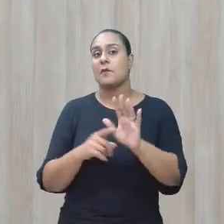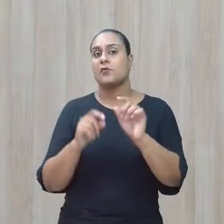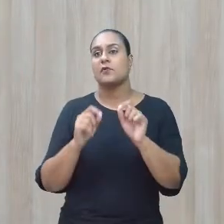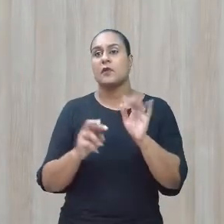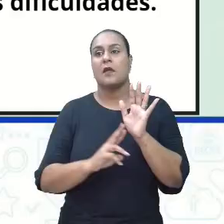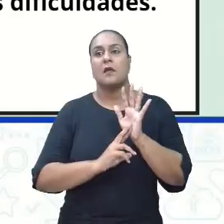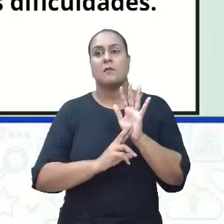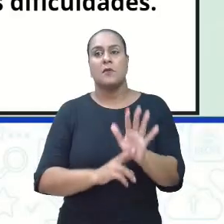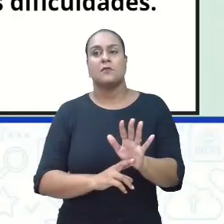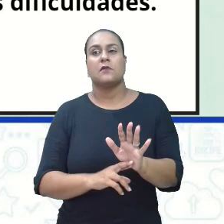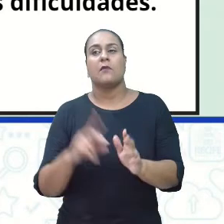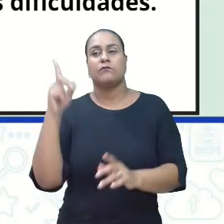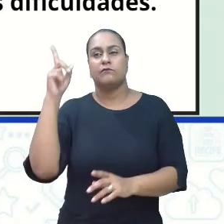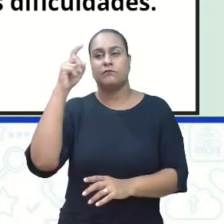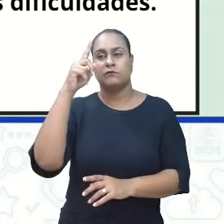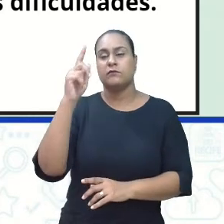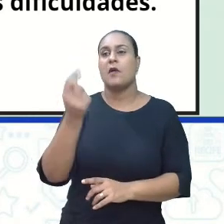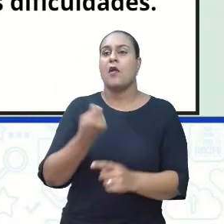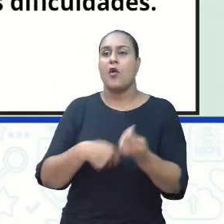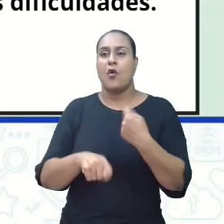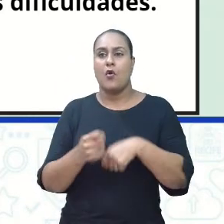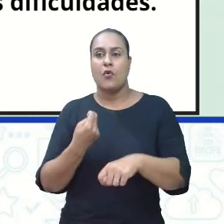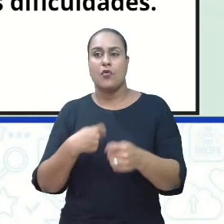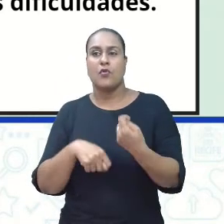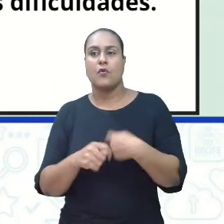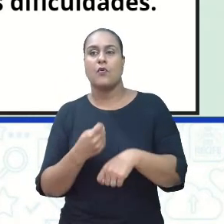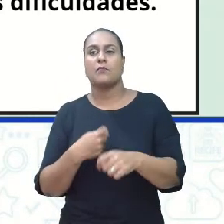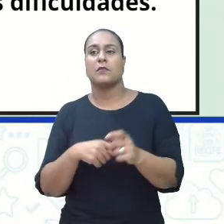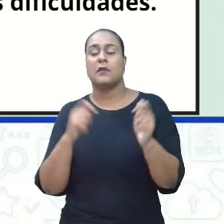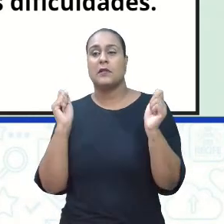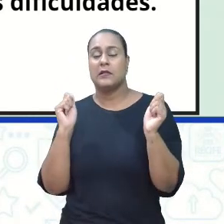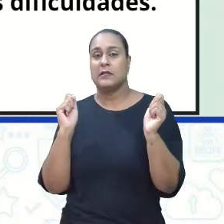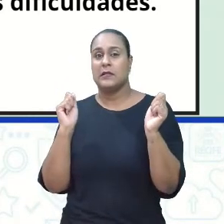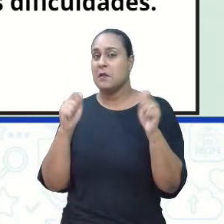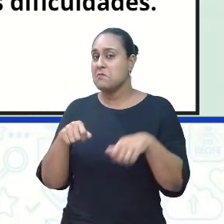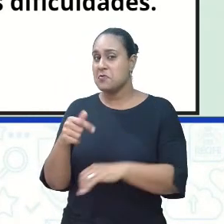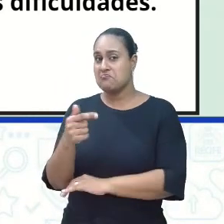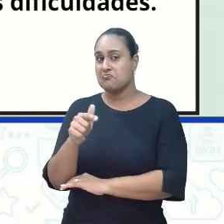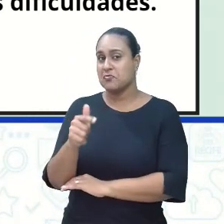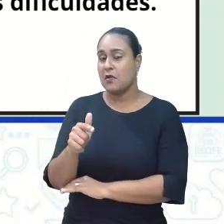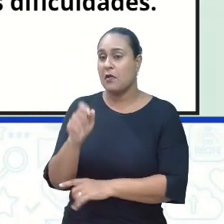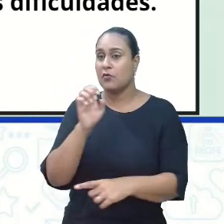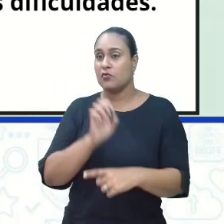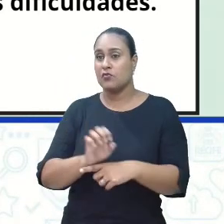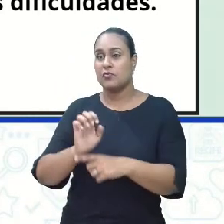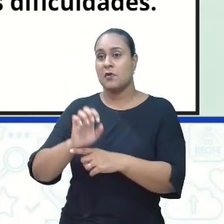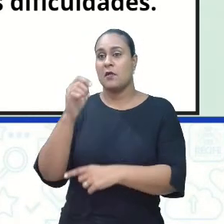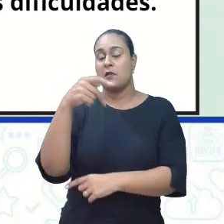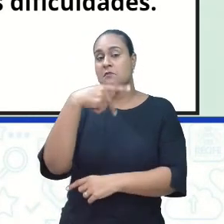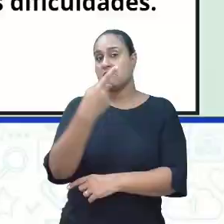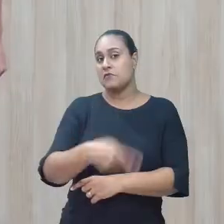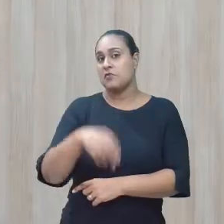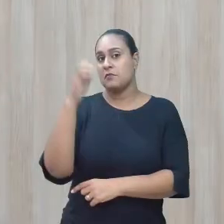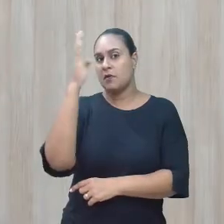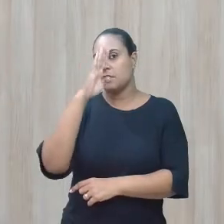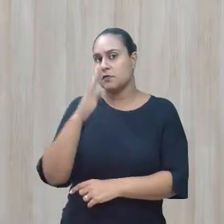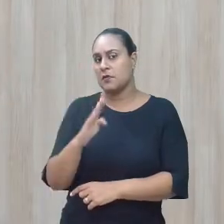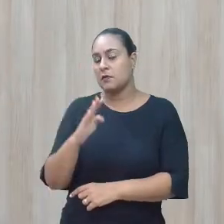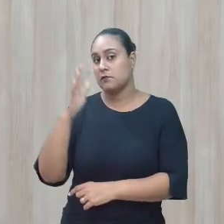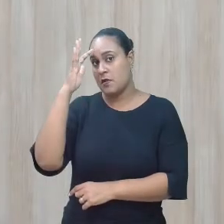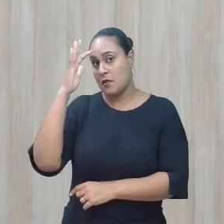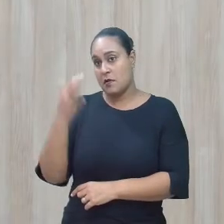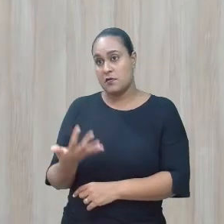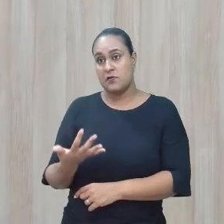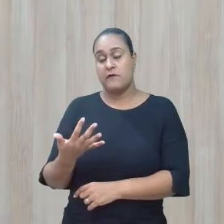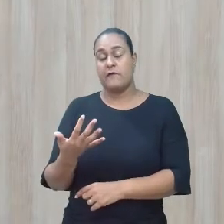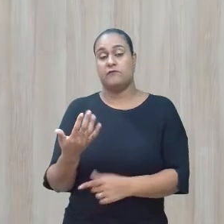as dificuldades econômicas das províncias e a incapacidade do Estado brasileiro em resolver essas dificuldades. E aí